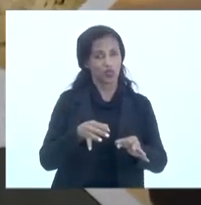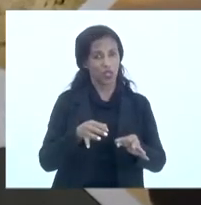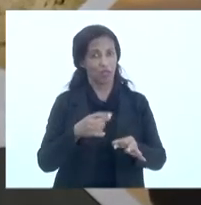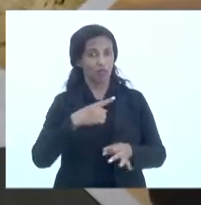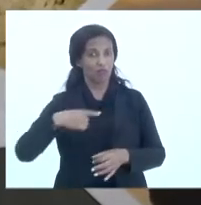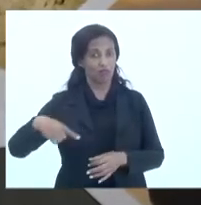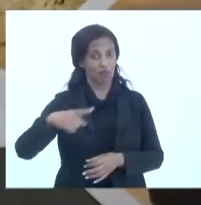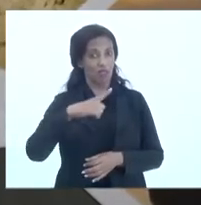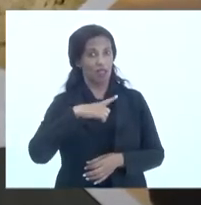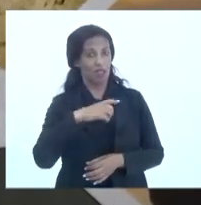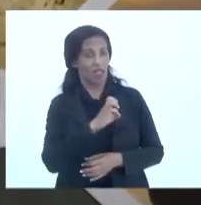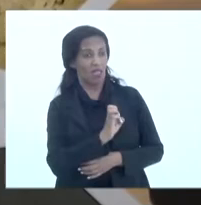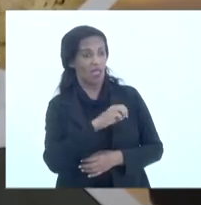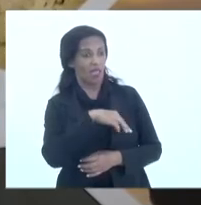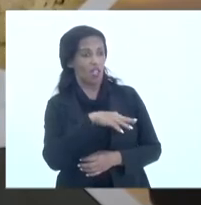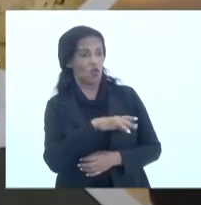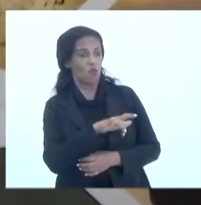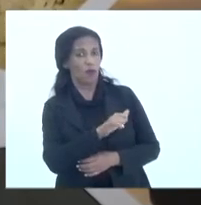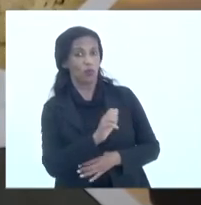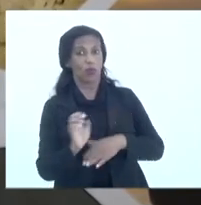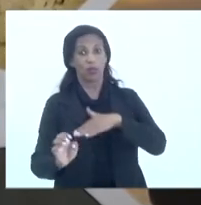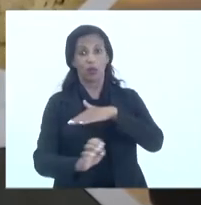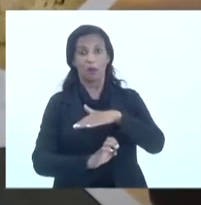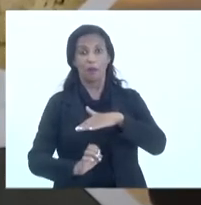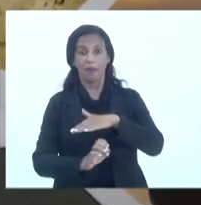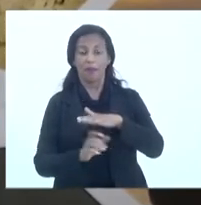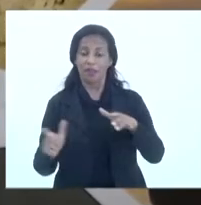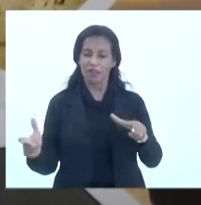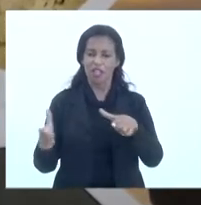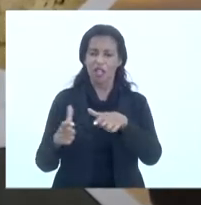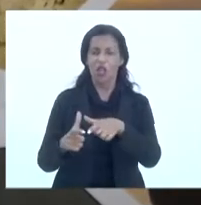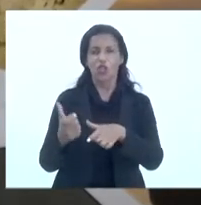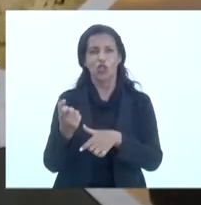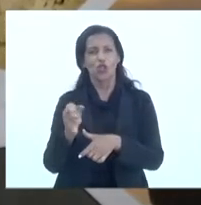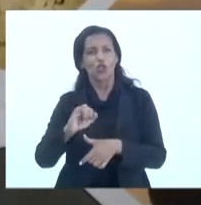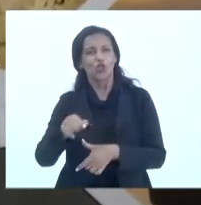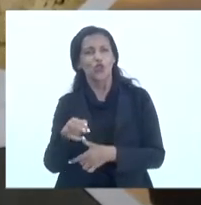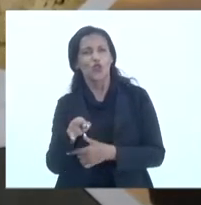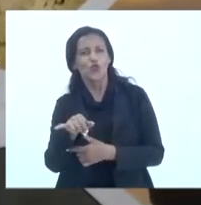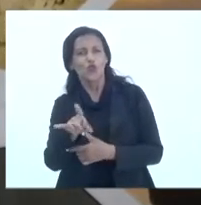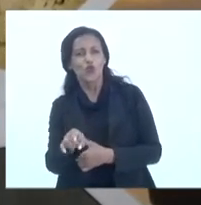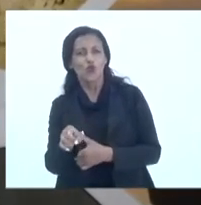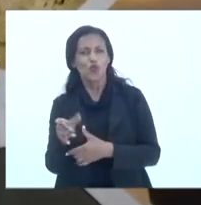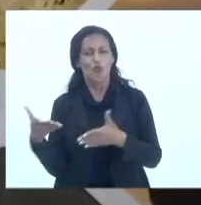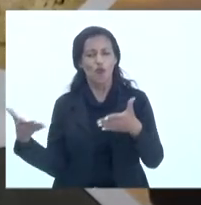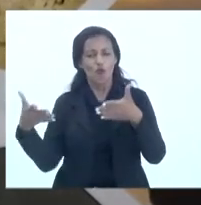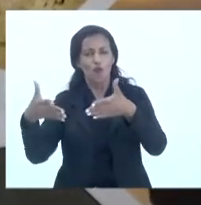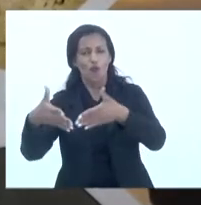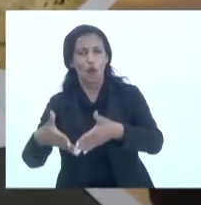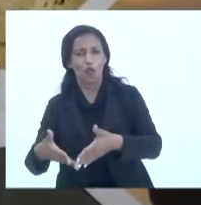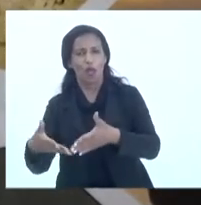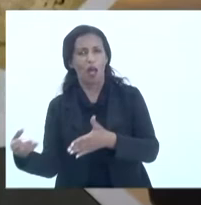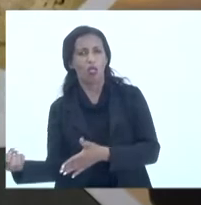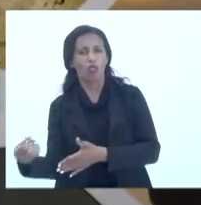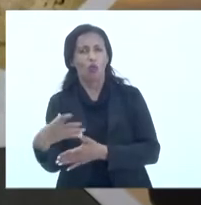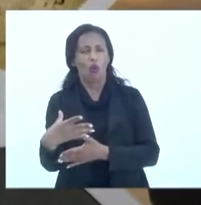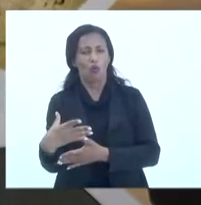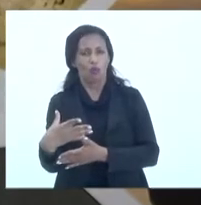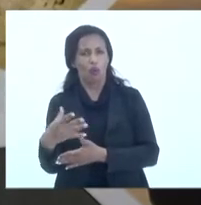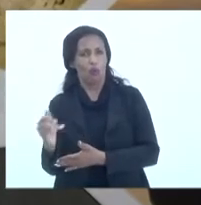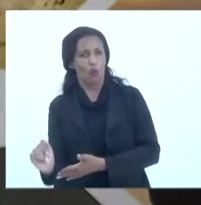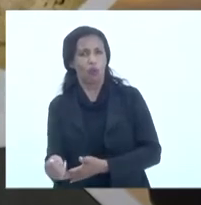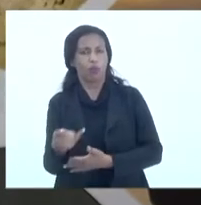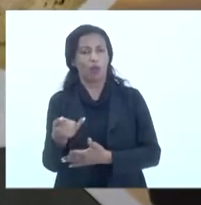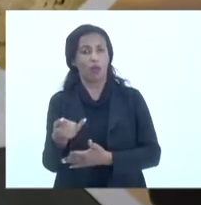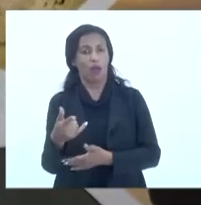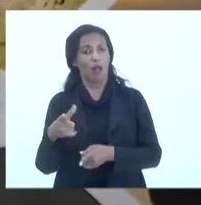nós temos uma empresa júnior também, uma série de iniciativas voltadas para o surgimento de novos negócios. Também